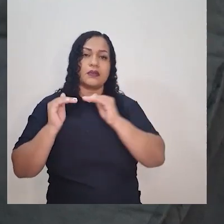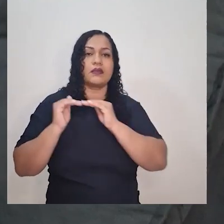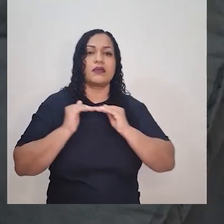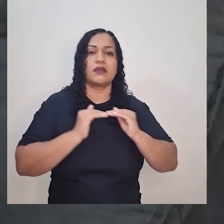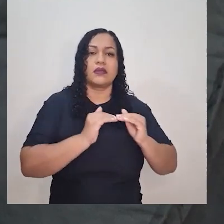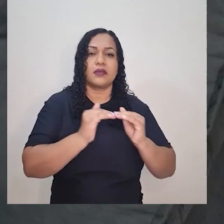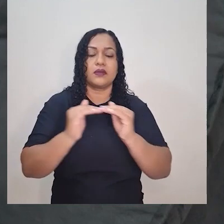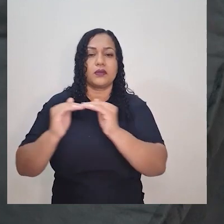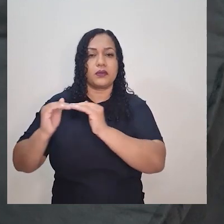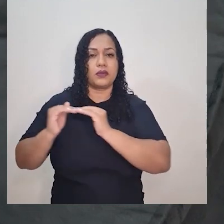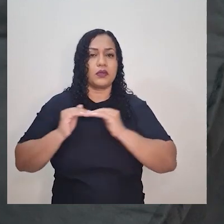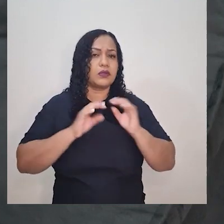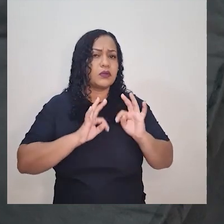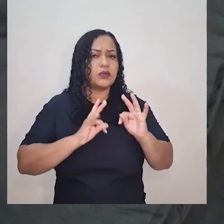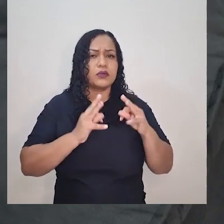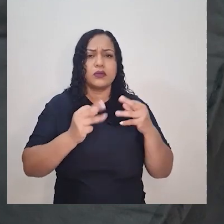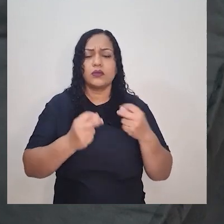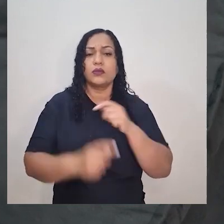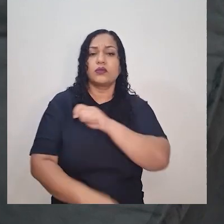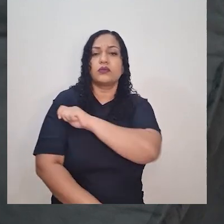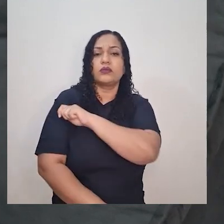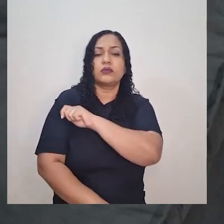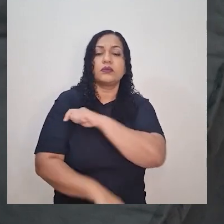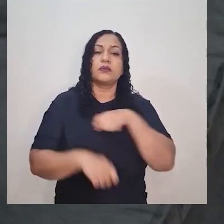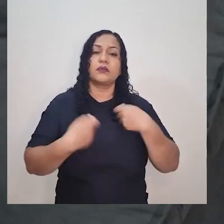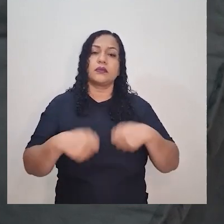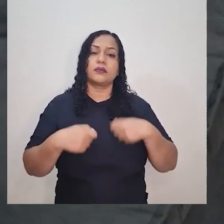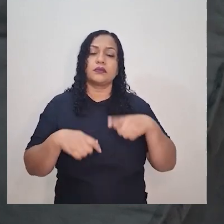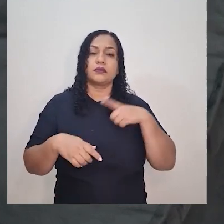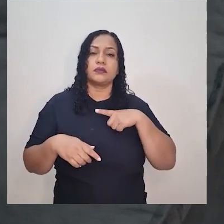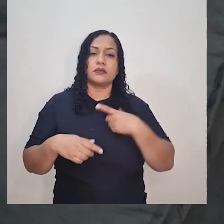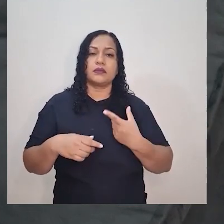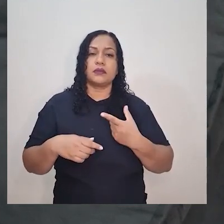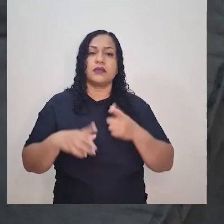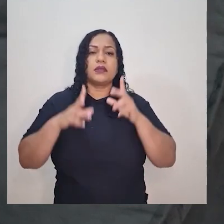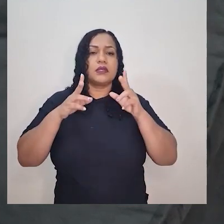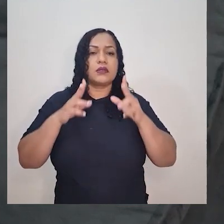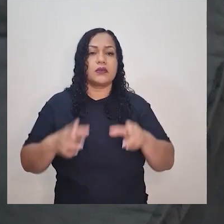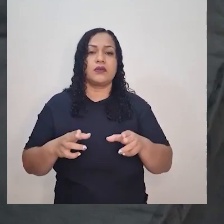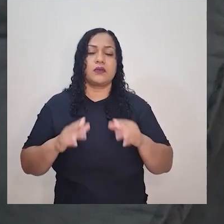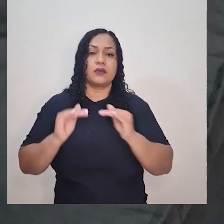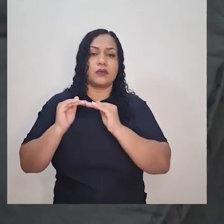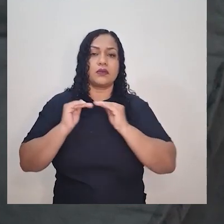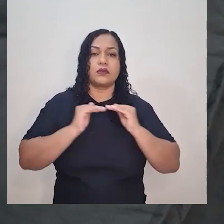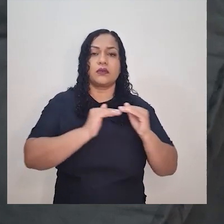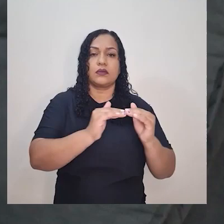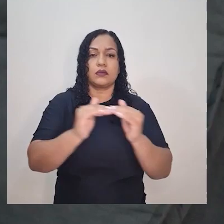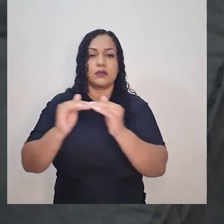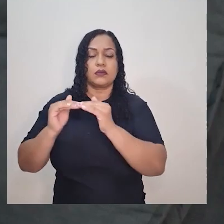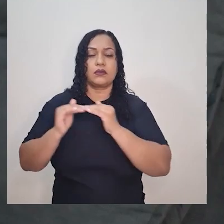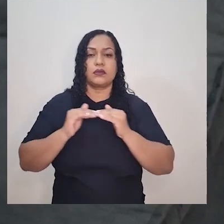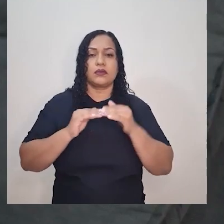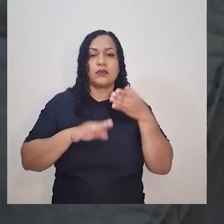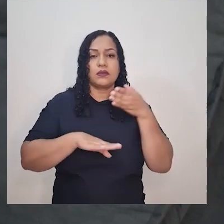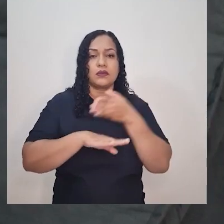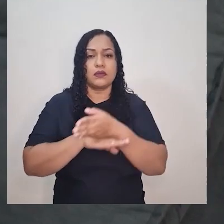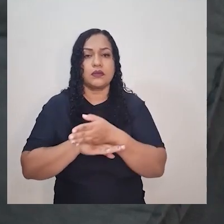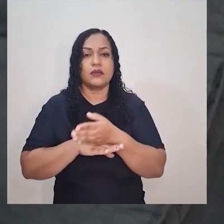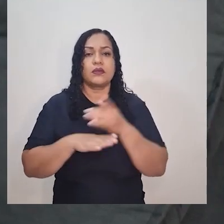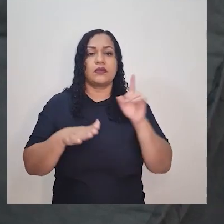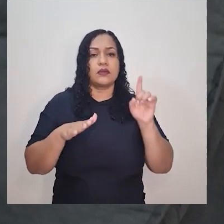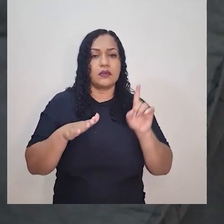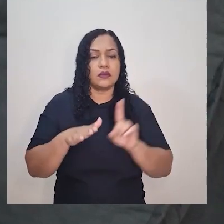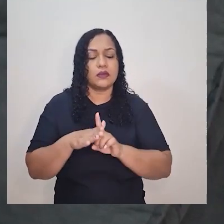precisam ter igual condição de acesso e permanência na escola, né? Geralmente nós falamos muito sobre a